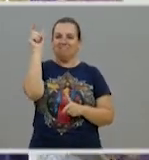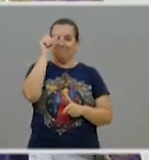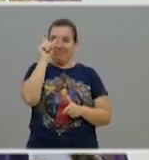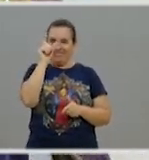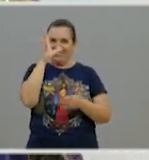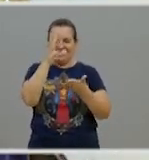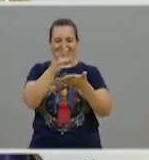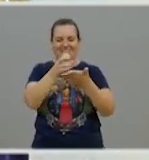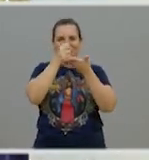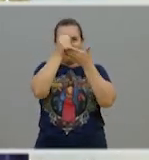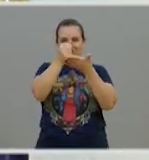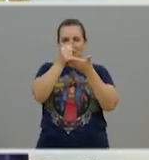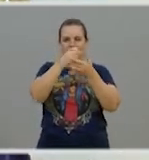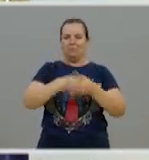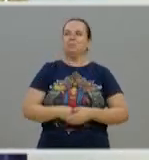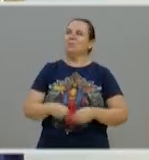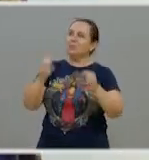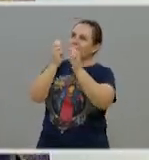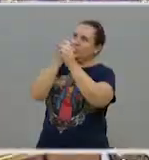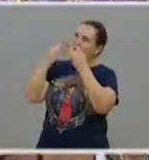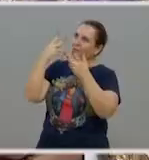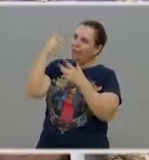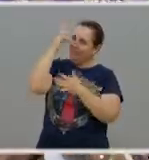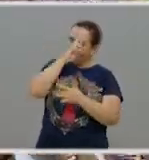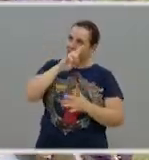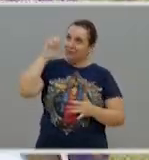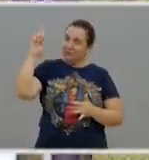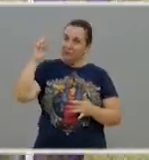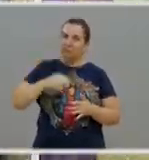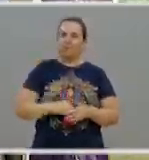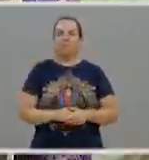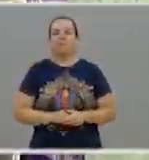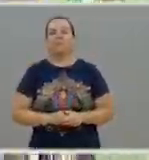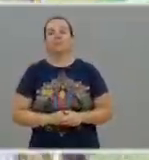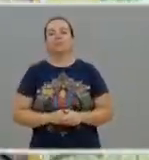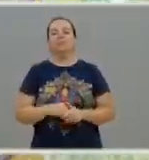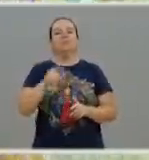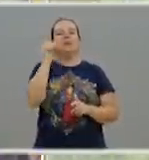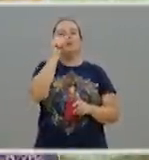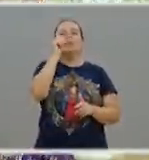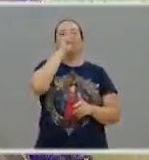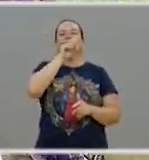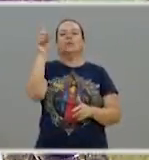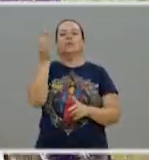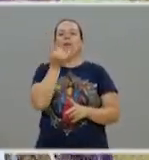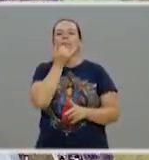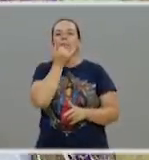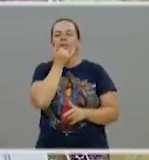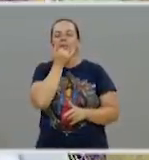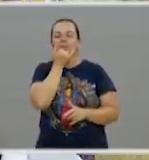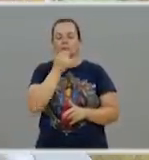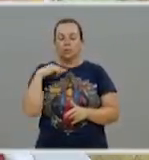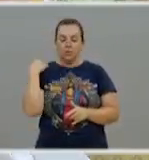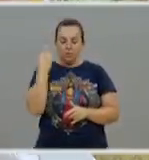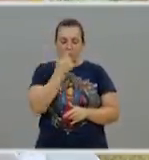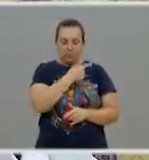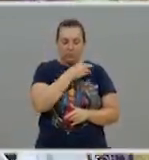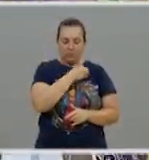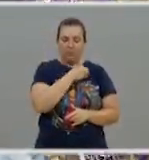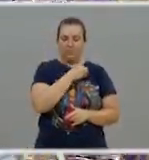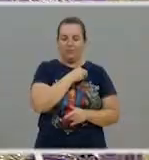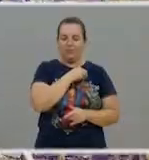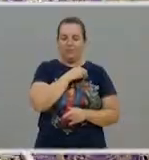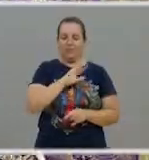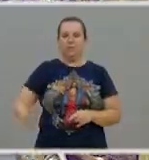Palavra da salvação. Glória a vós, Senhor. Que a palavra de Deus perdoe